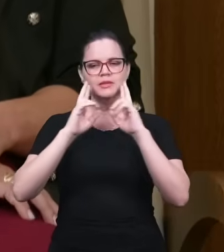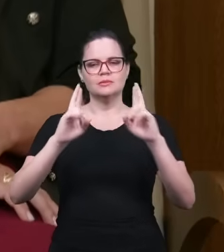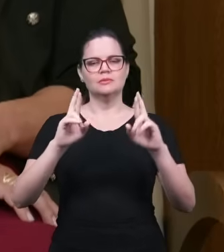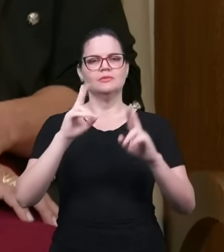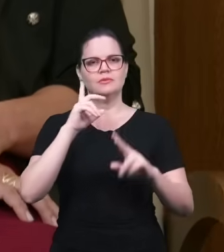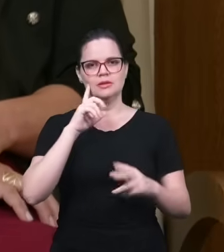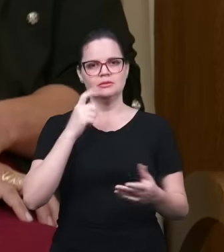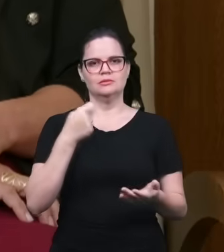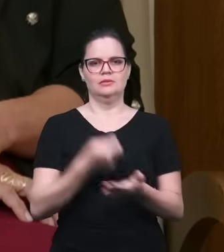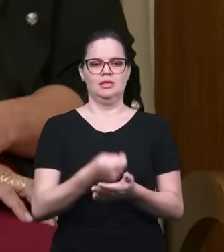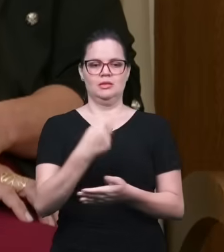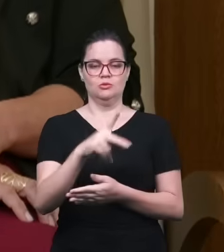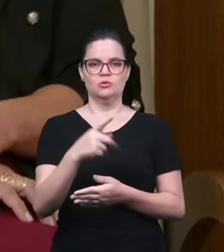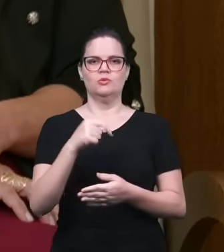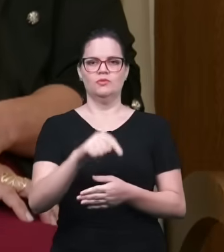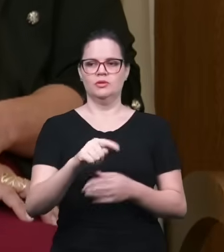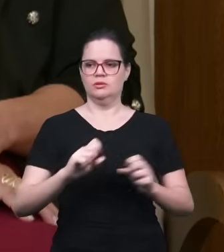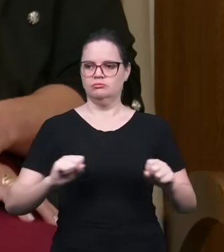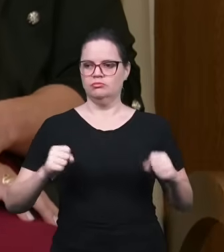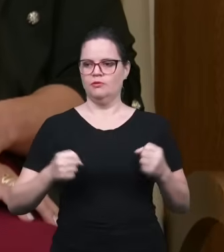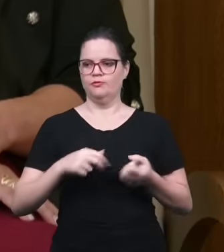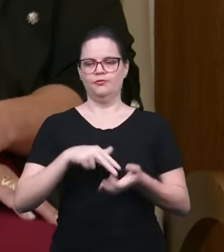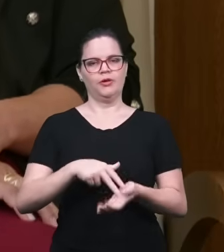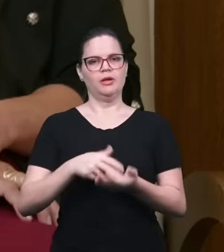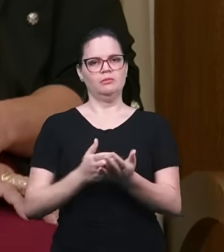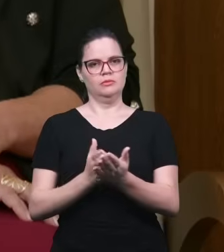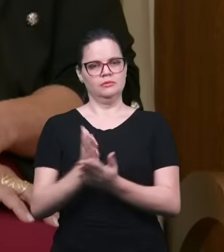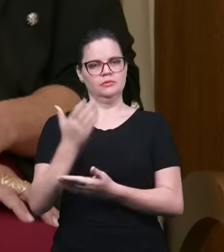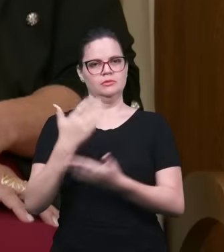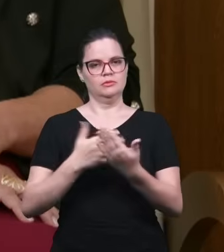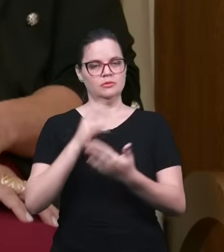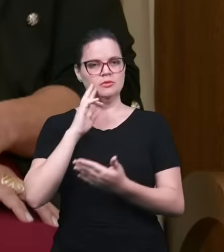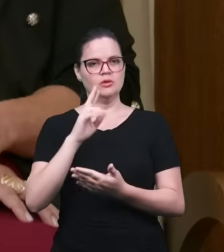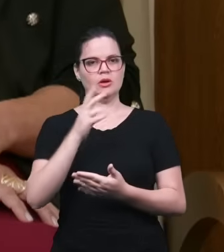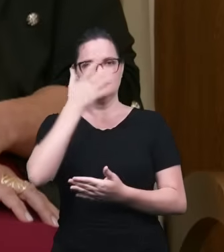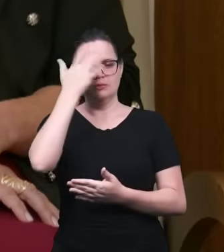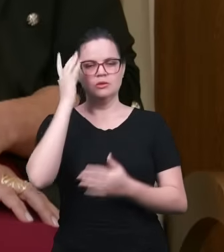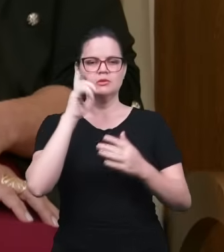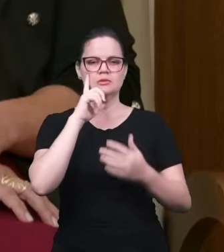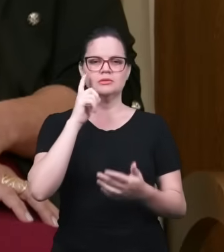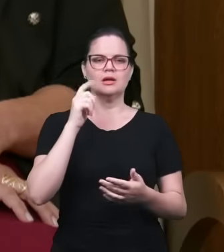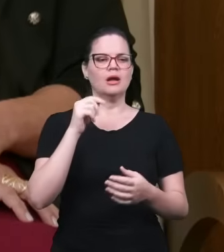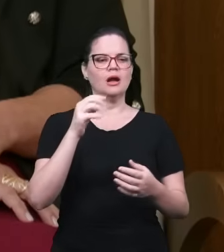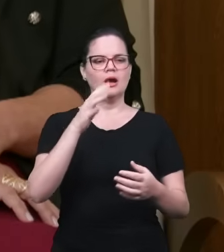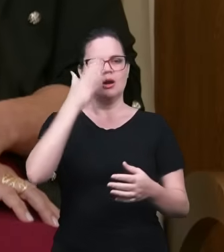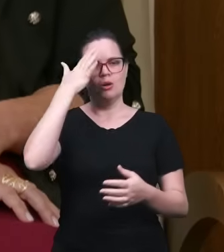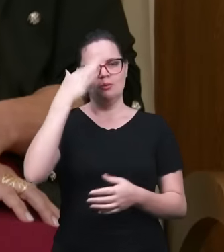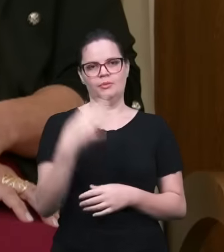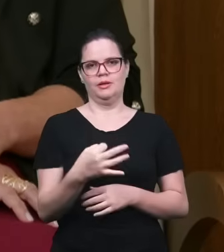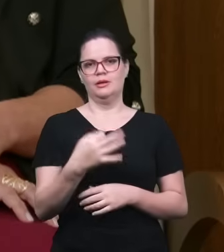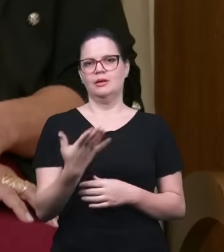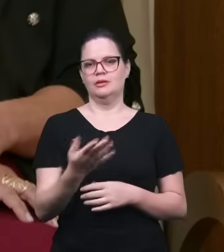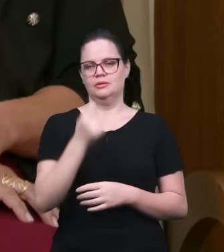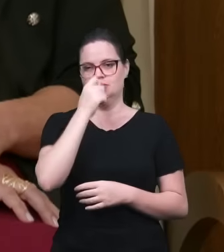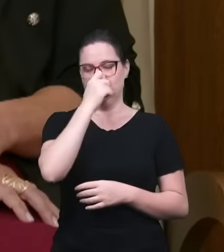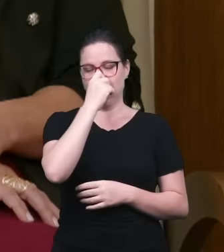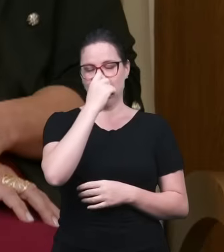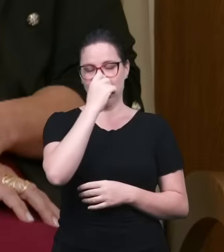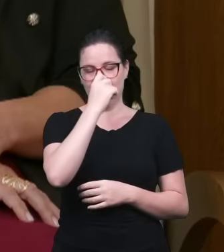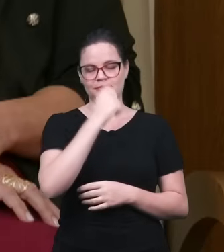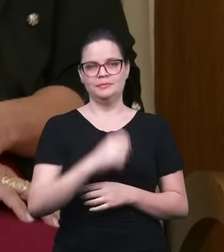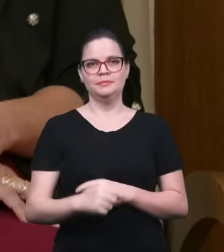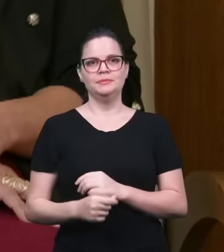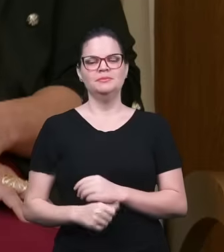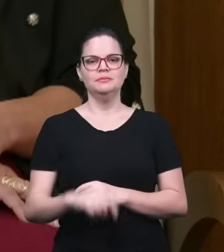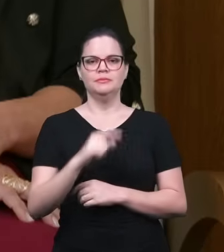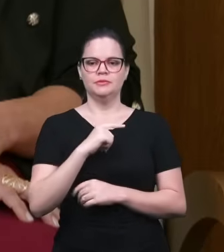essa posição, o Senhor te honra. Então, quando nós fomos nos formar, já havia um grupinho ali de pessoas, e tinham alguns